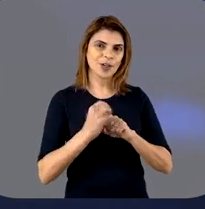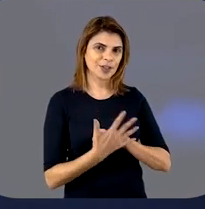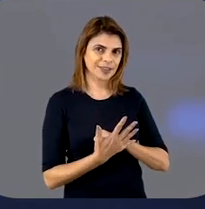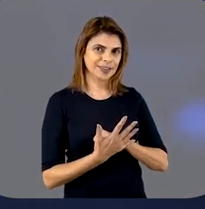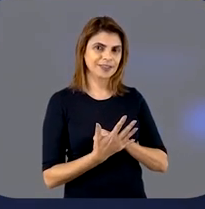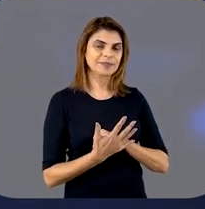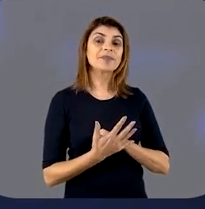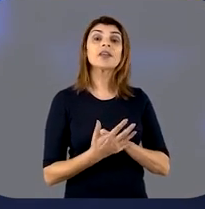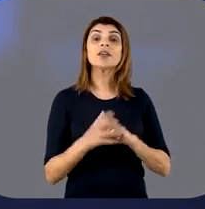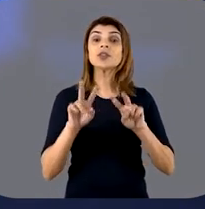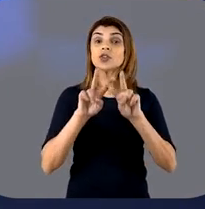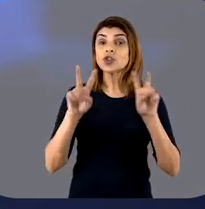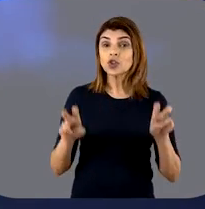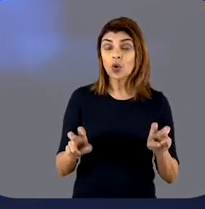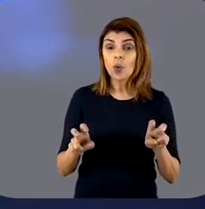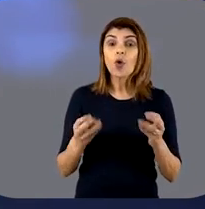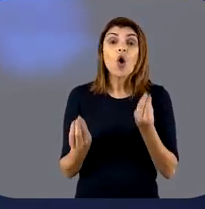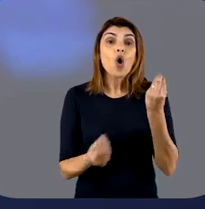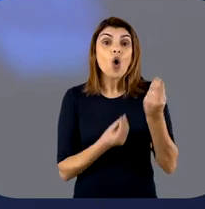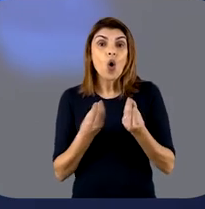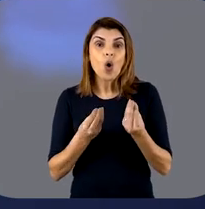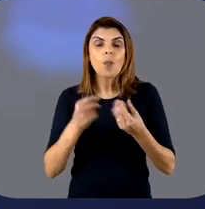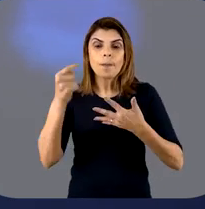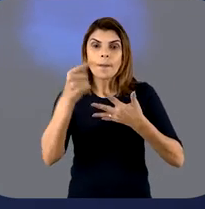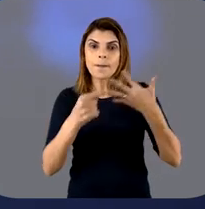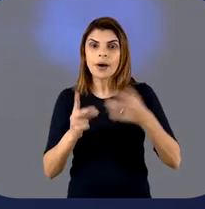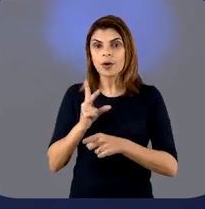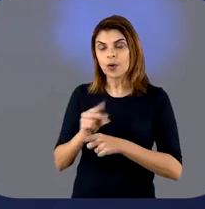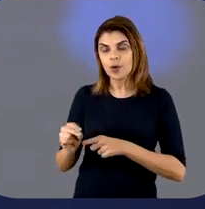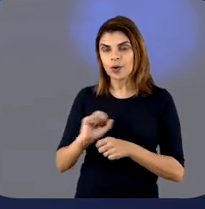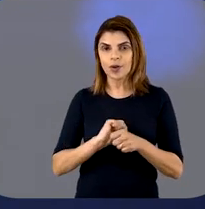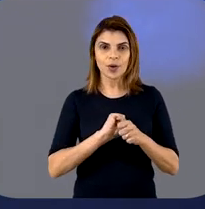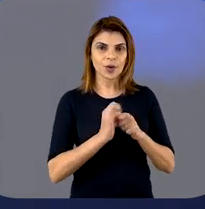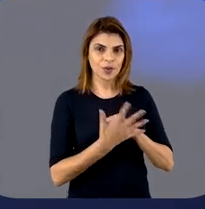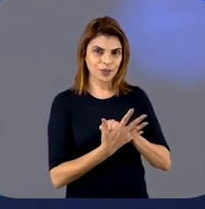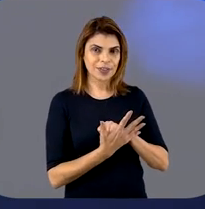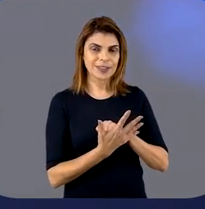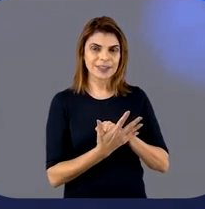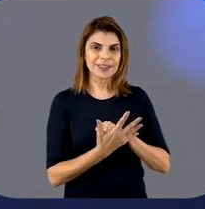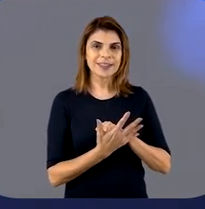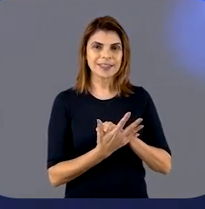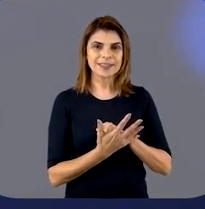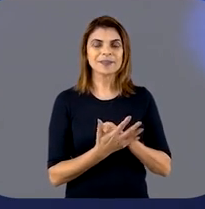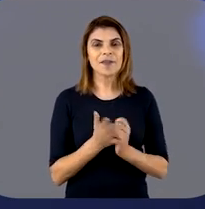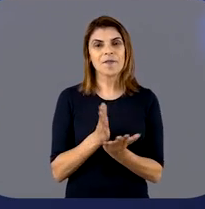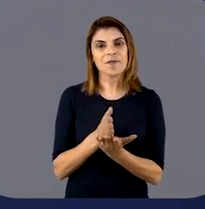A gente vai falar sobre as ferramentas para o combate à Covid-19 nas